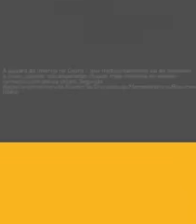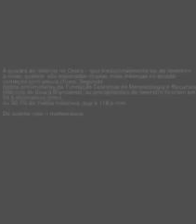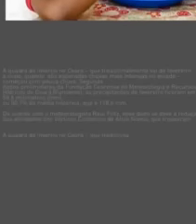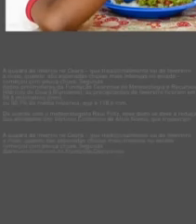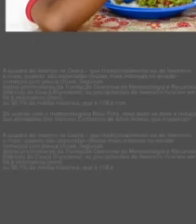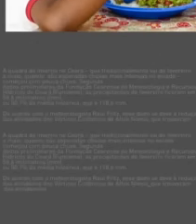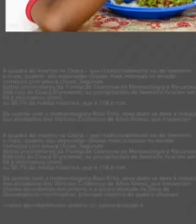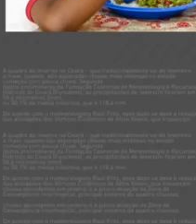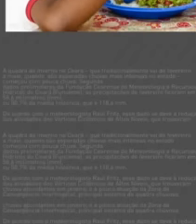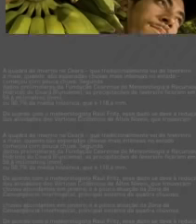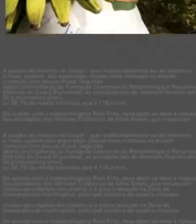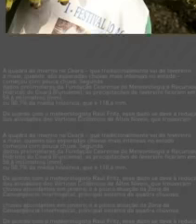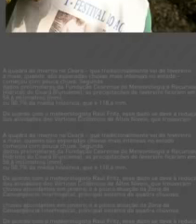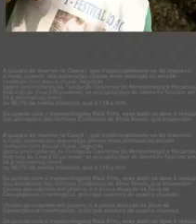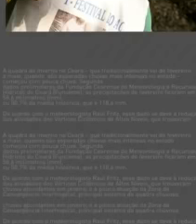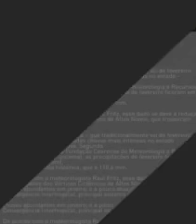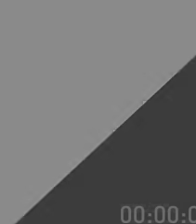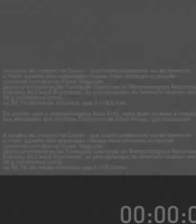Federal